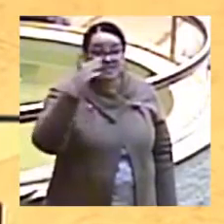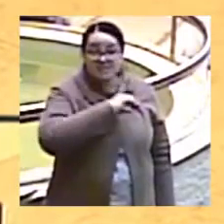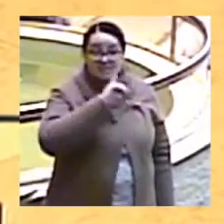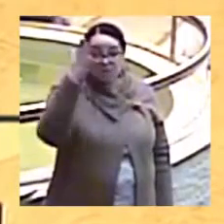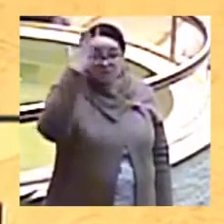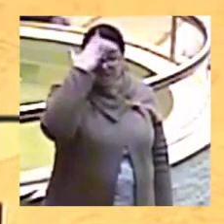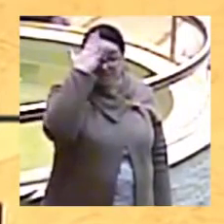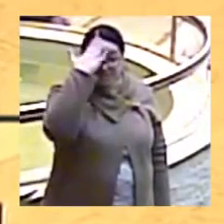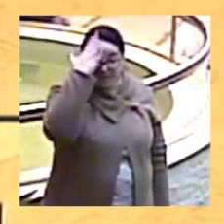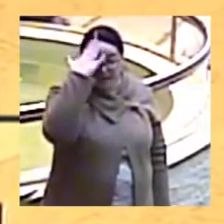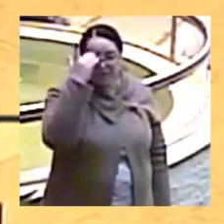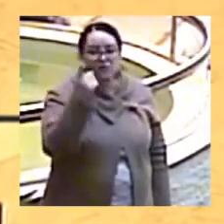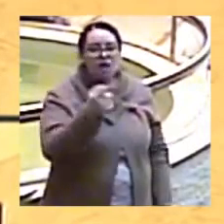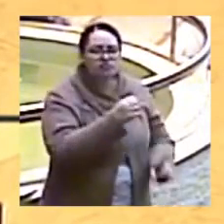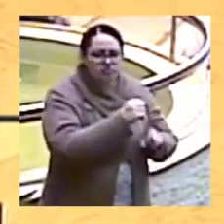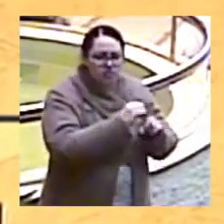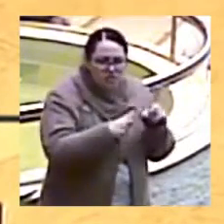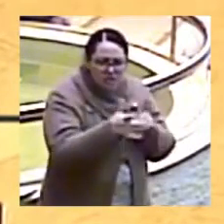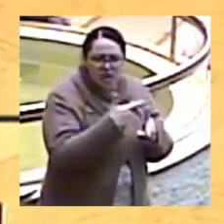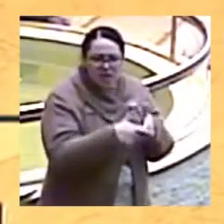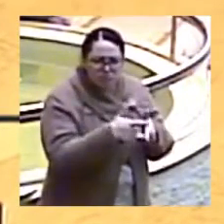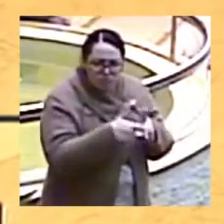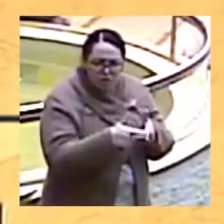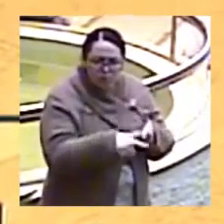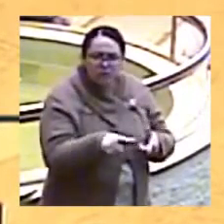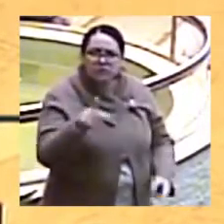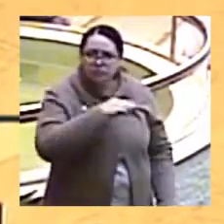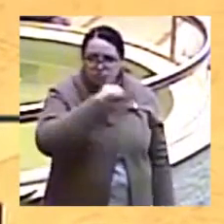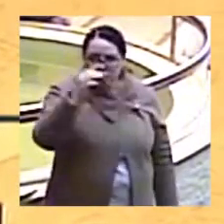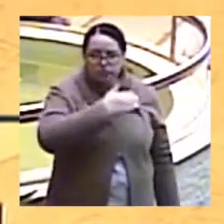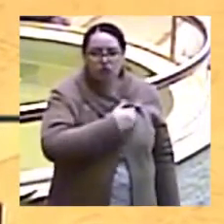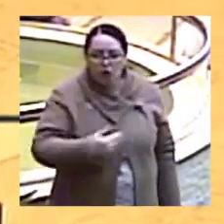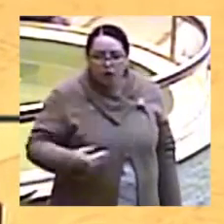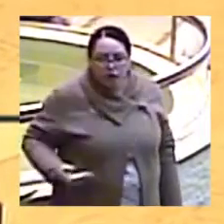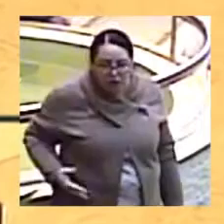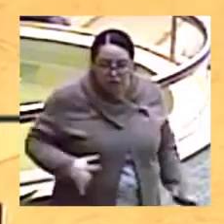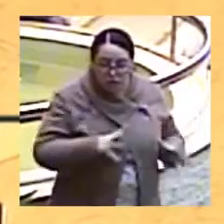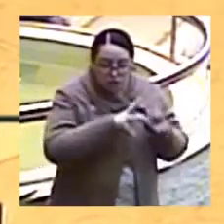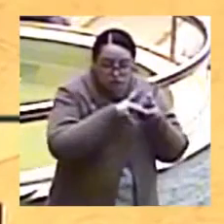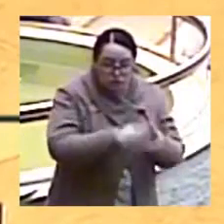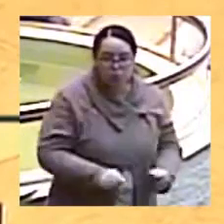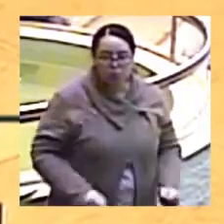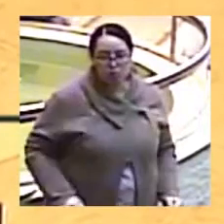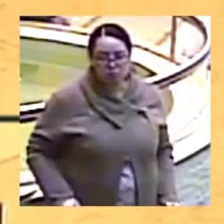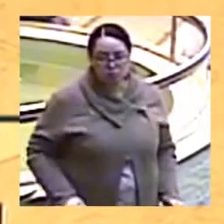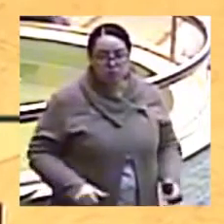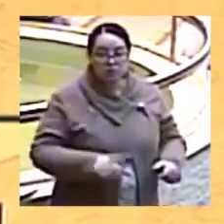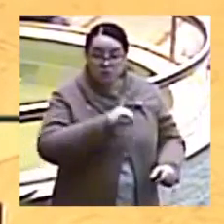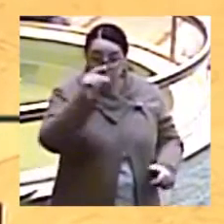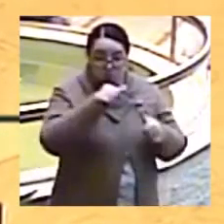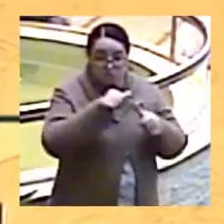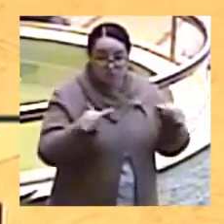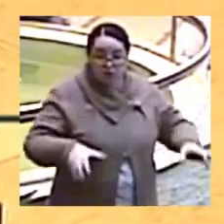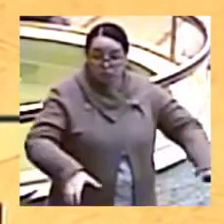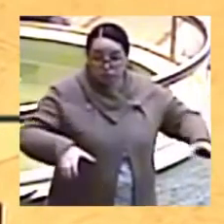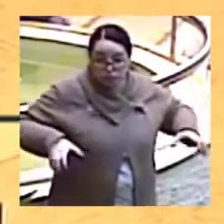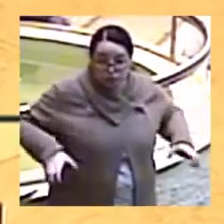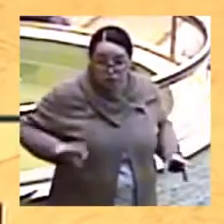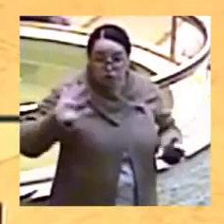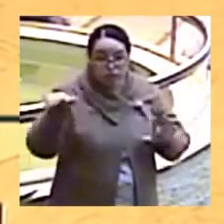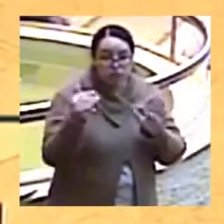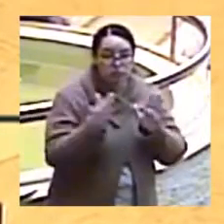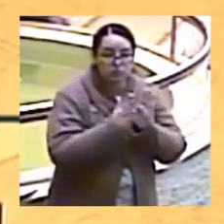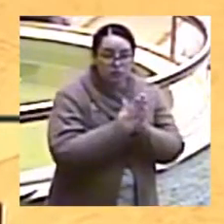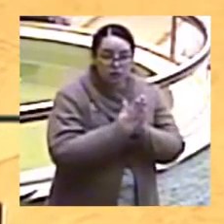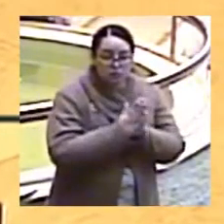Deus, está, governando o mundo, e por isso, que ele afirma, Deus, está, no seu santo trono. E ele,